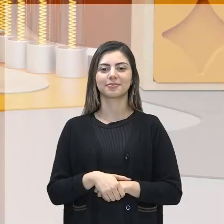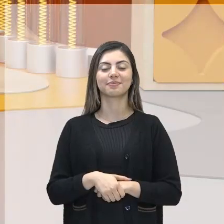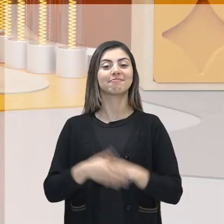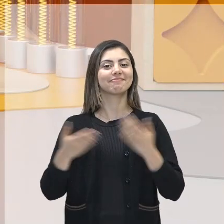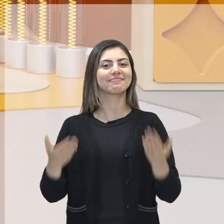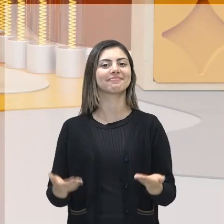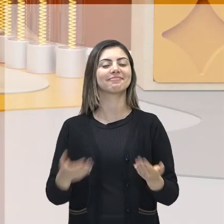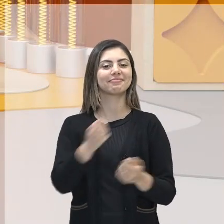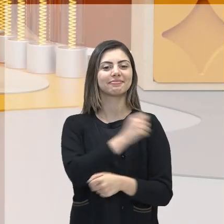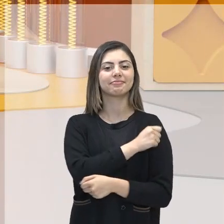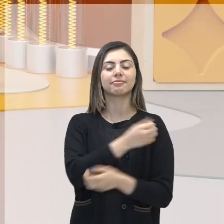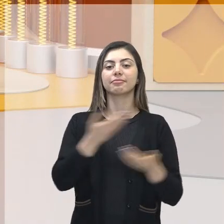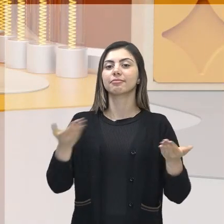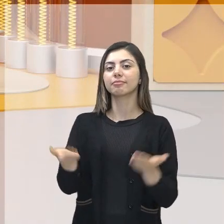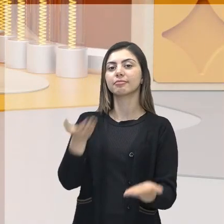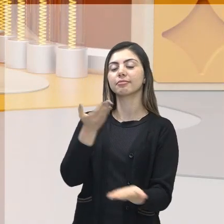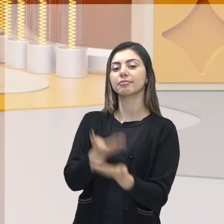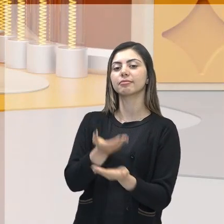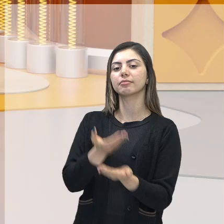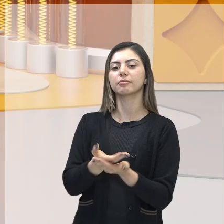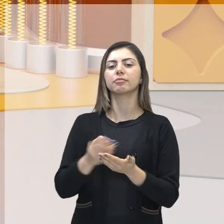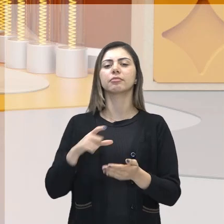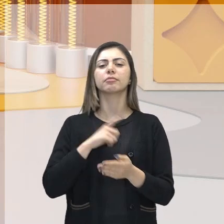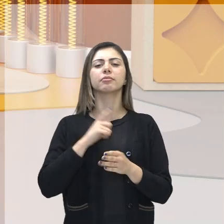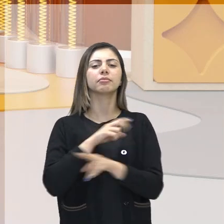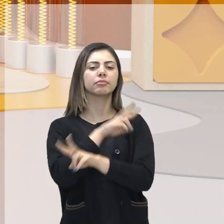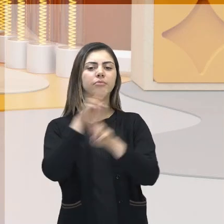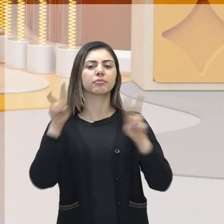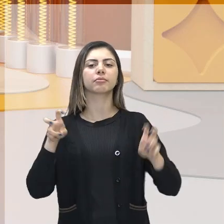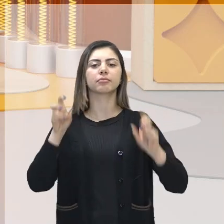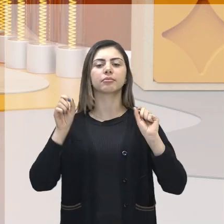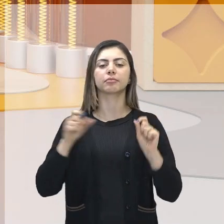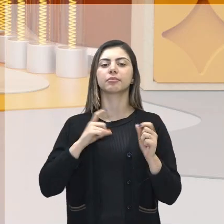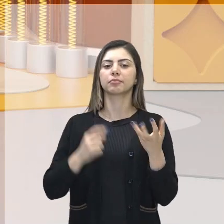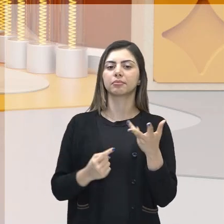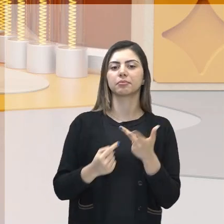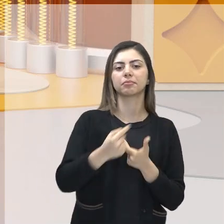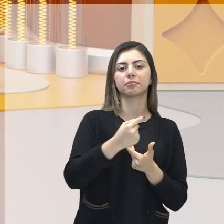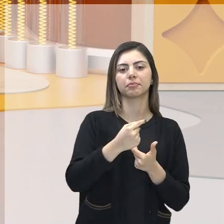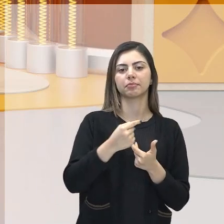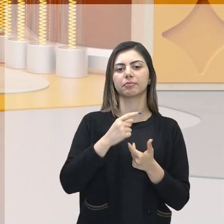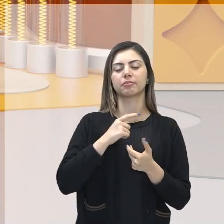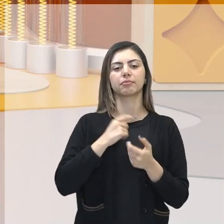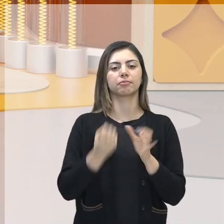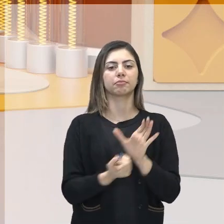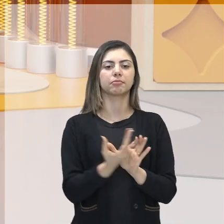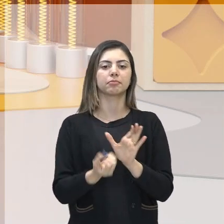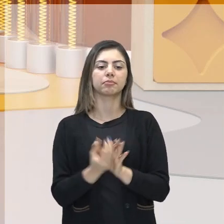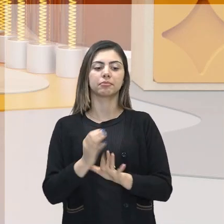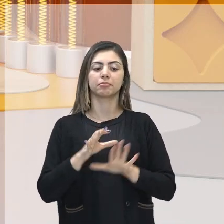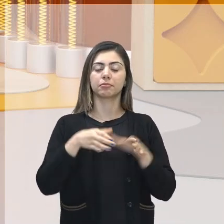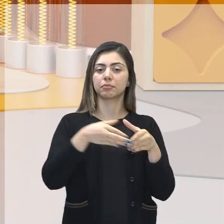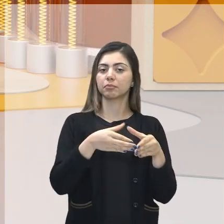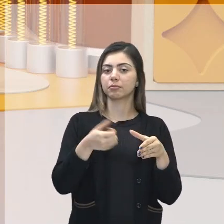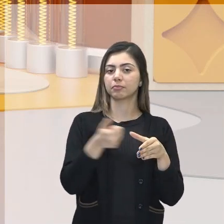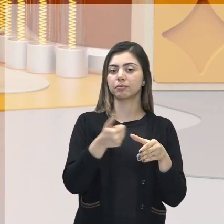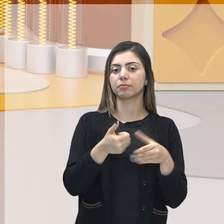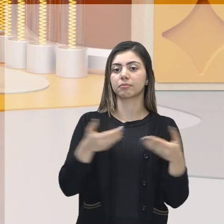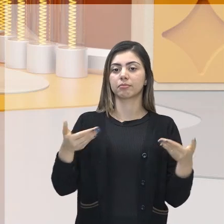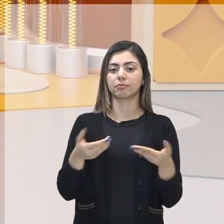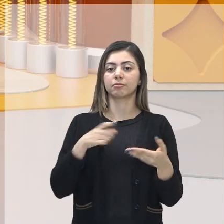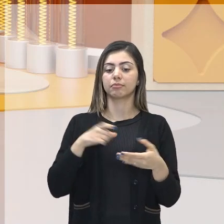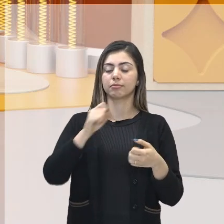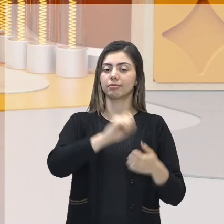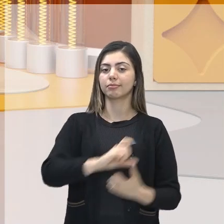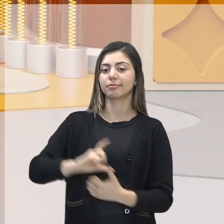Turma, nesta aula nós vamos falar sobre as principais atividades produtivas que são voltadas ali ao setor primário aqui dentro